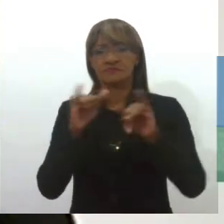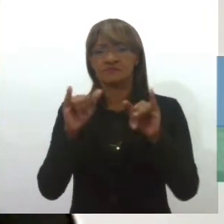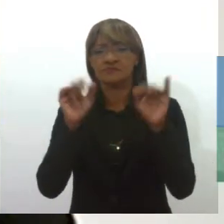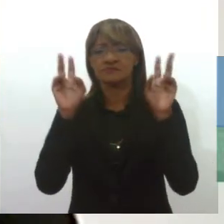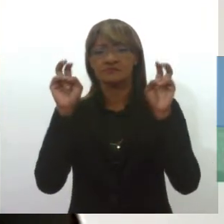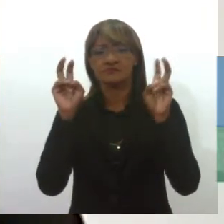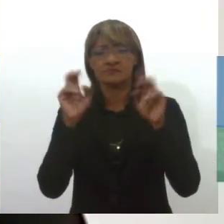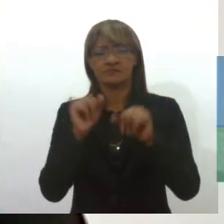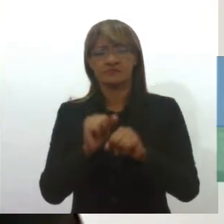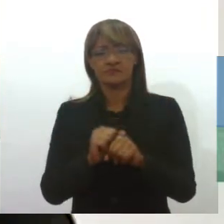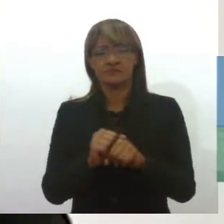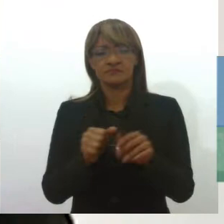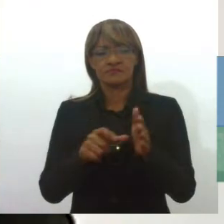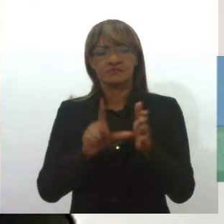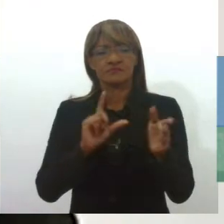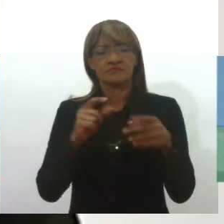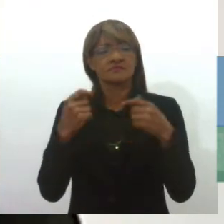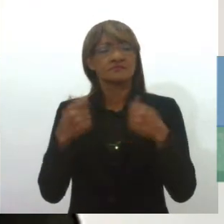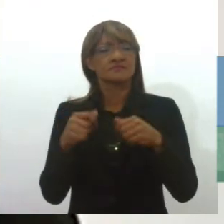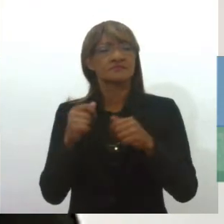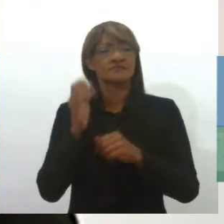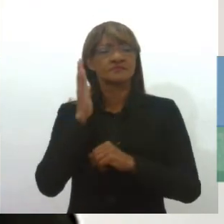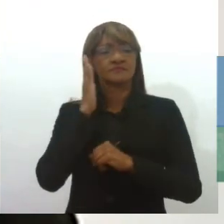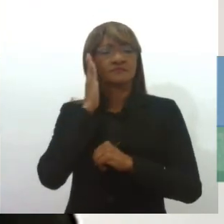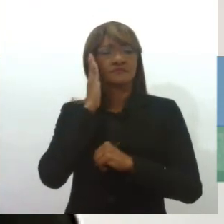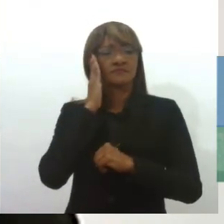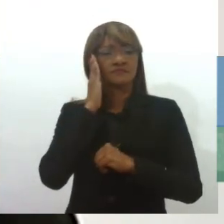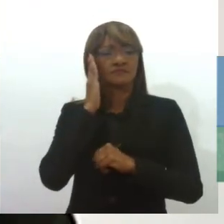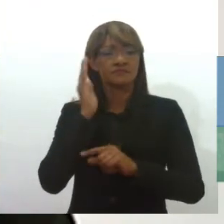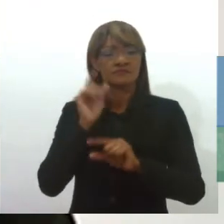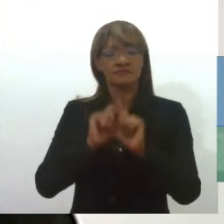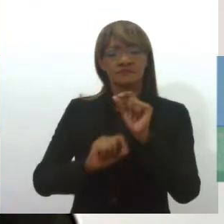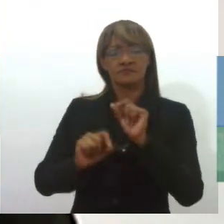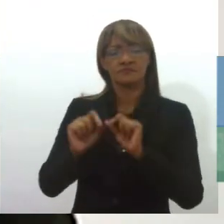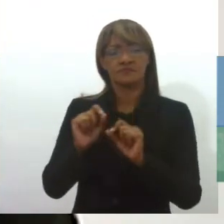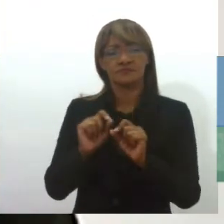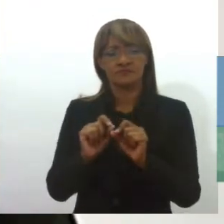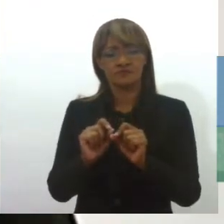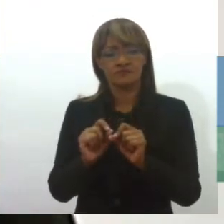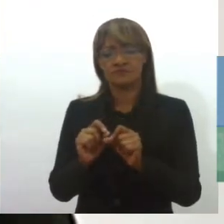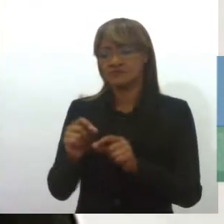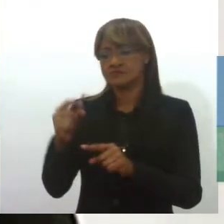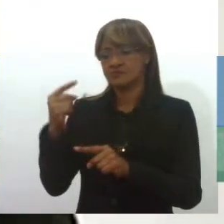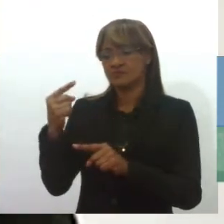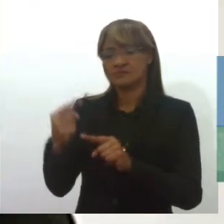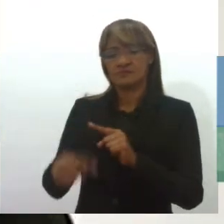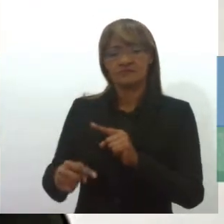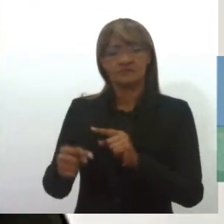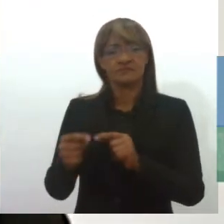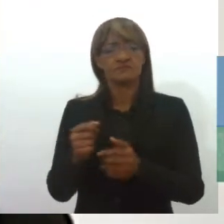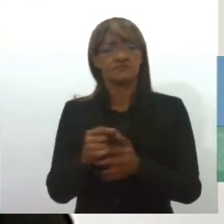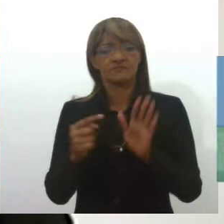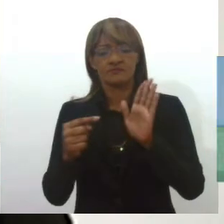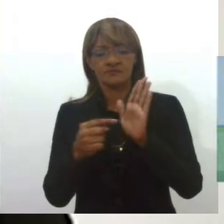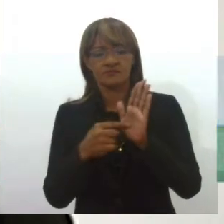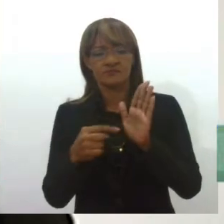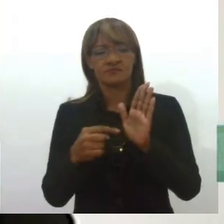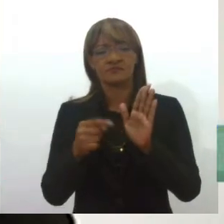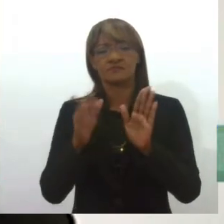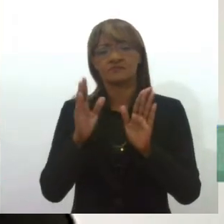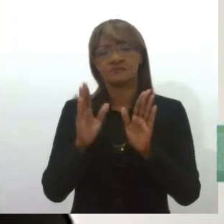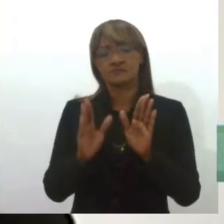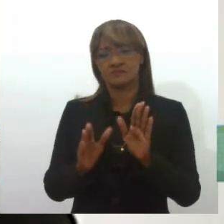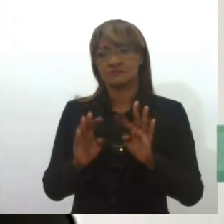ela precisa ter a conscientização que aquela conduta ela deve ser combatida, deve ser denunciada, deve ser trazida ao conhecimento